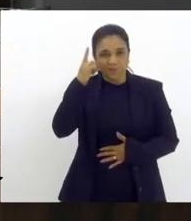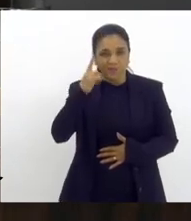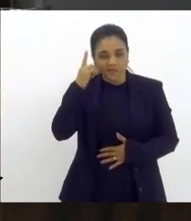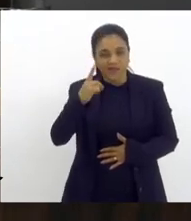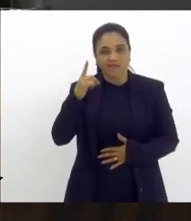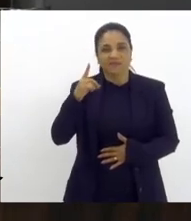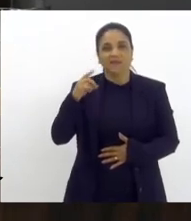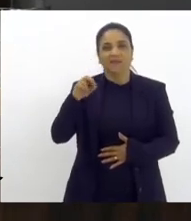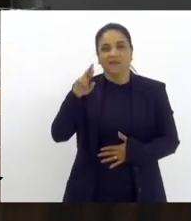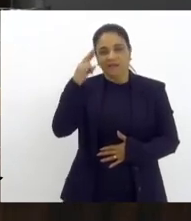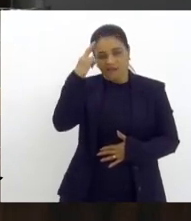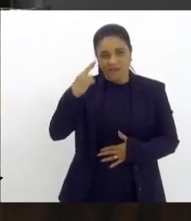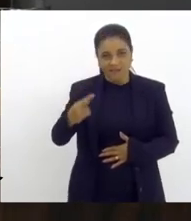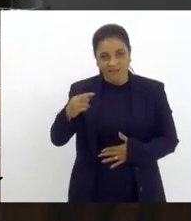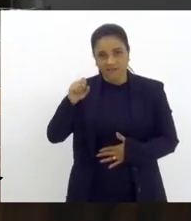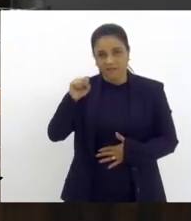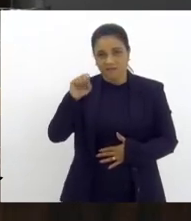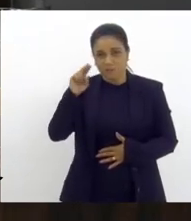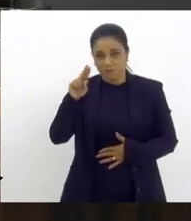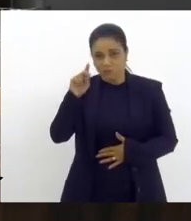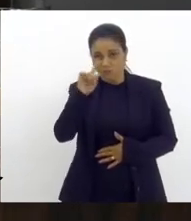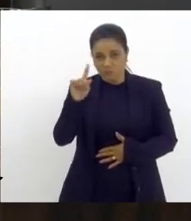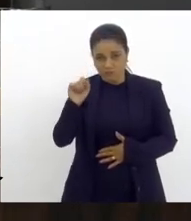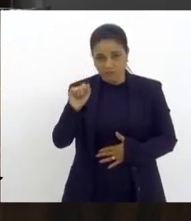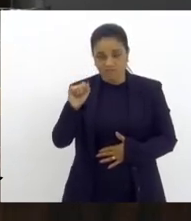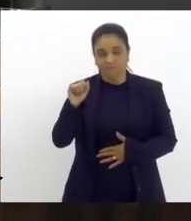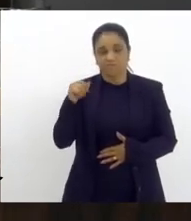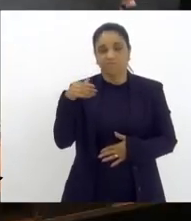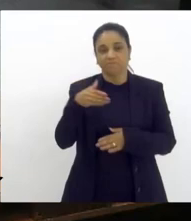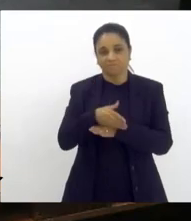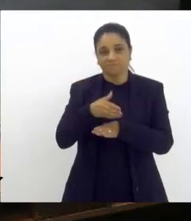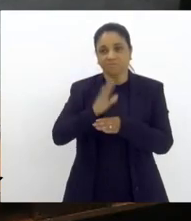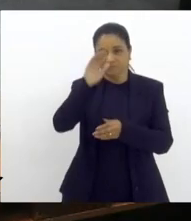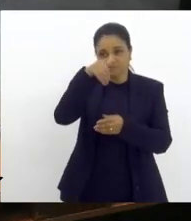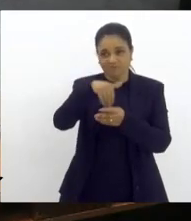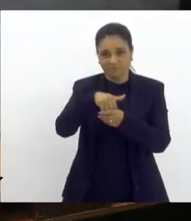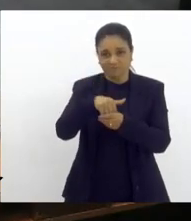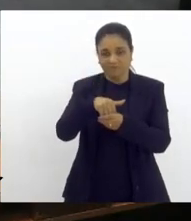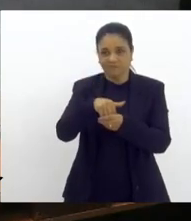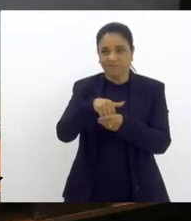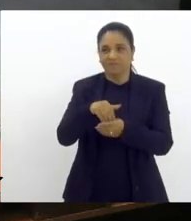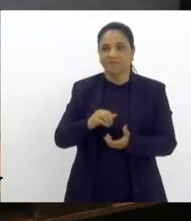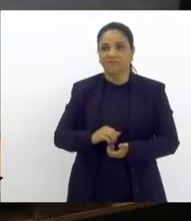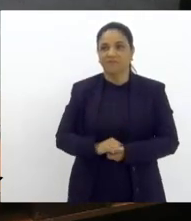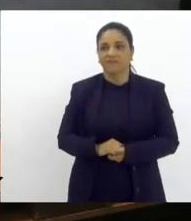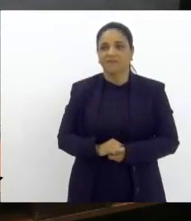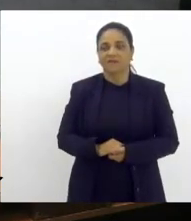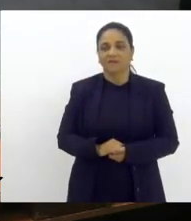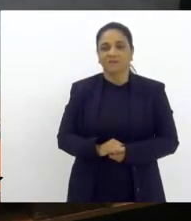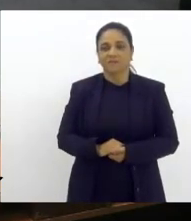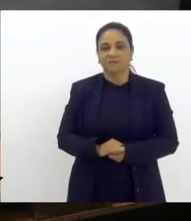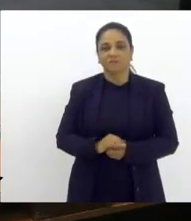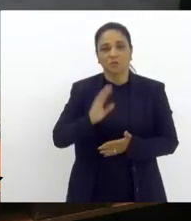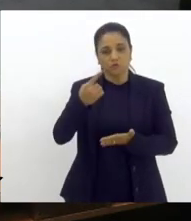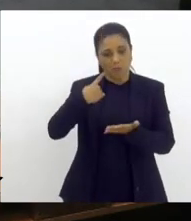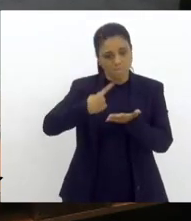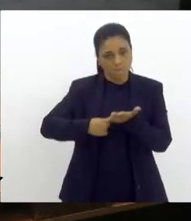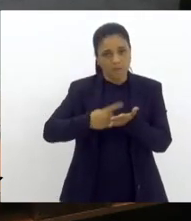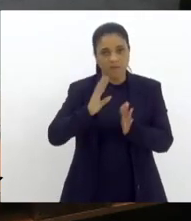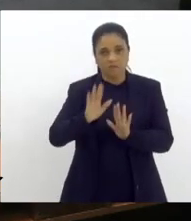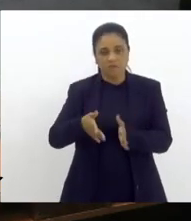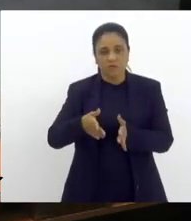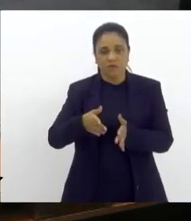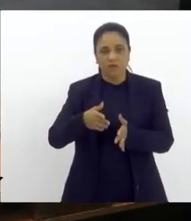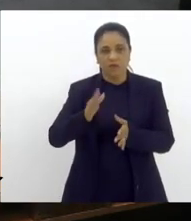deputada Renata Souza presente e vai votar eu tinha até marcado ali mas não